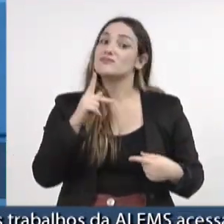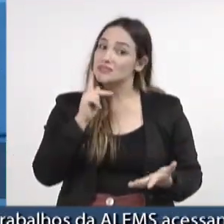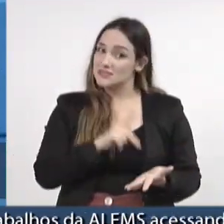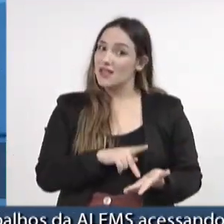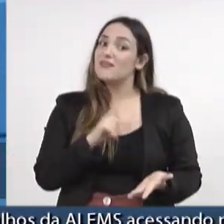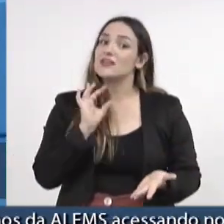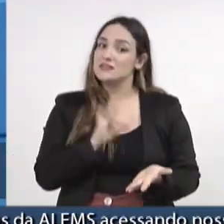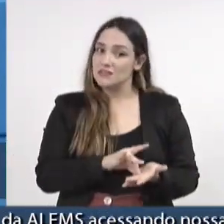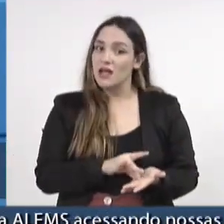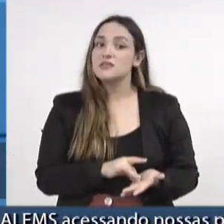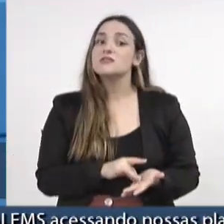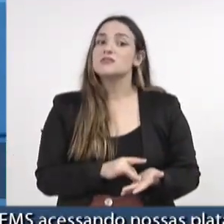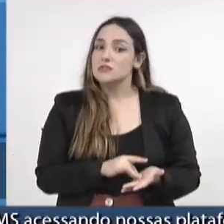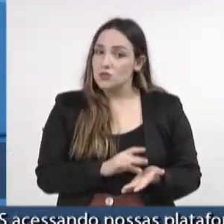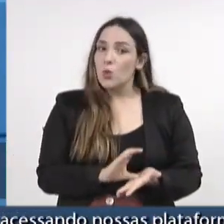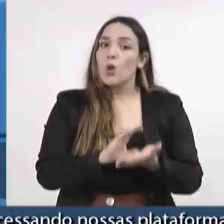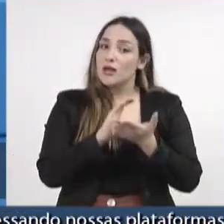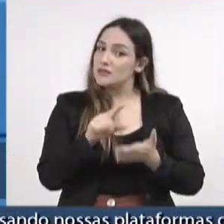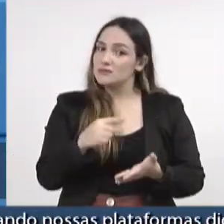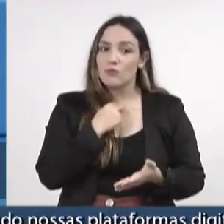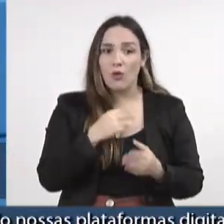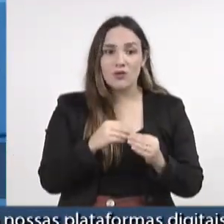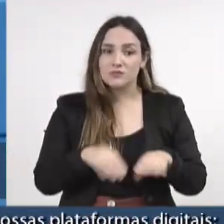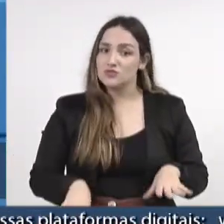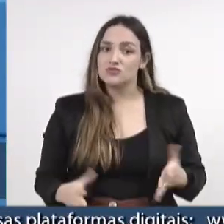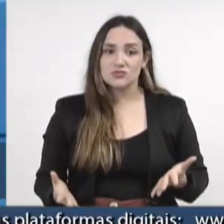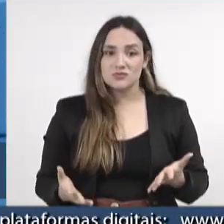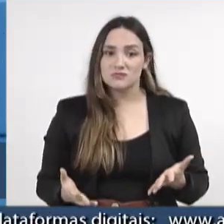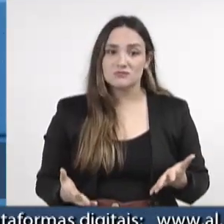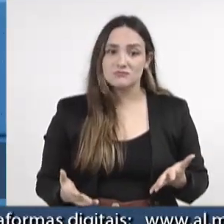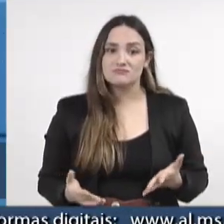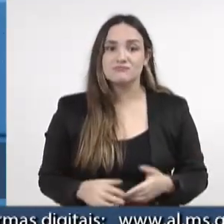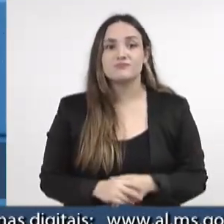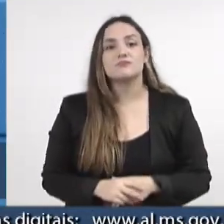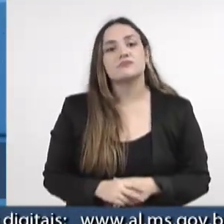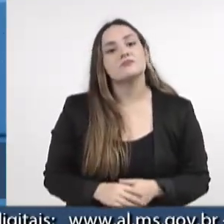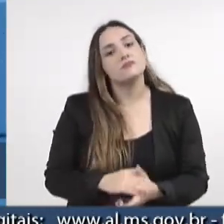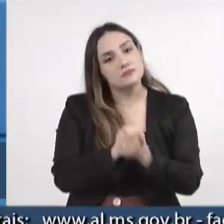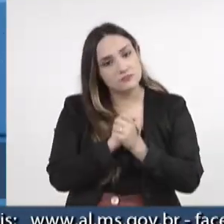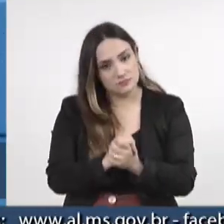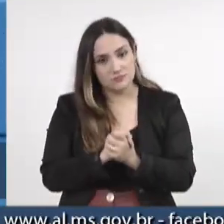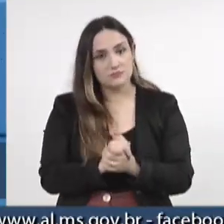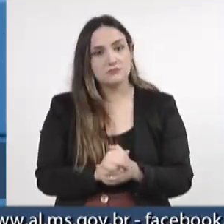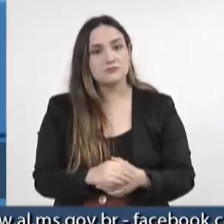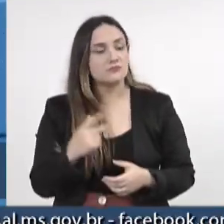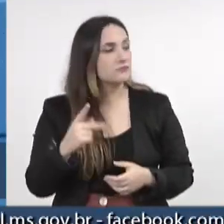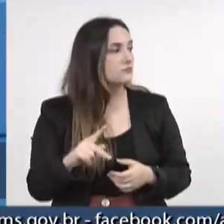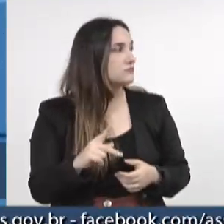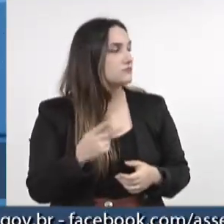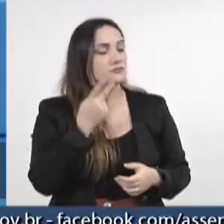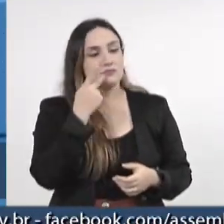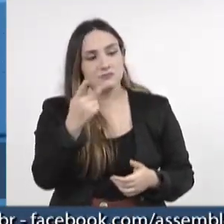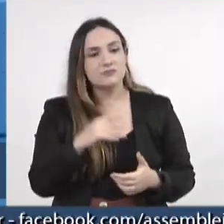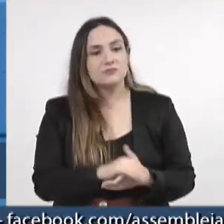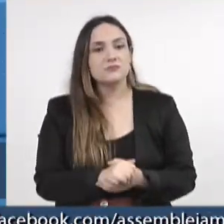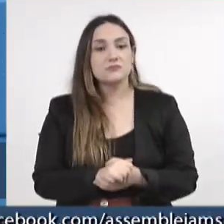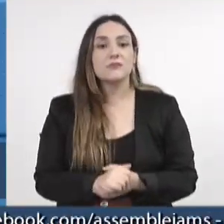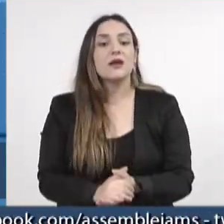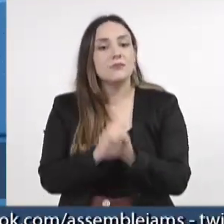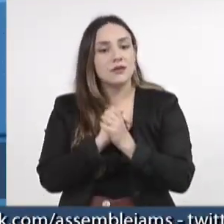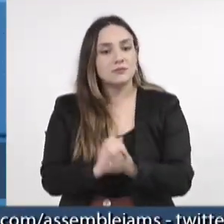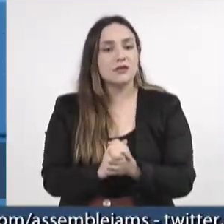termos da lei civil, para aqueles que foram prejudicados por títulos que foram declarados como sendo